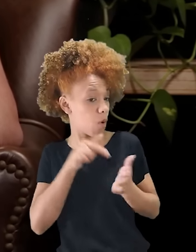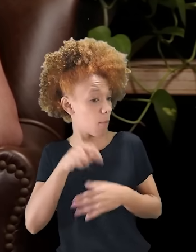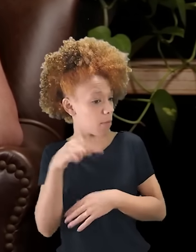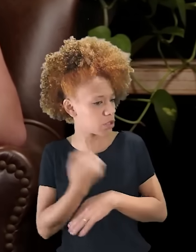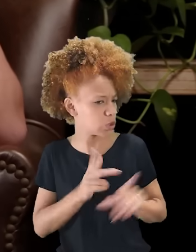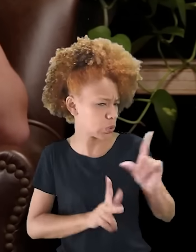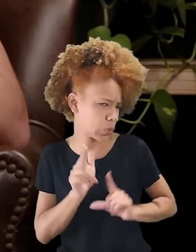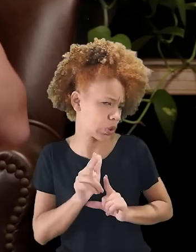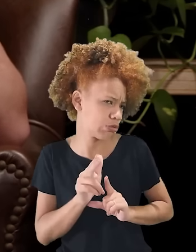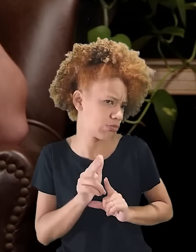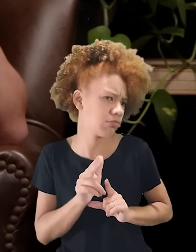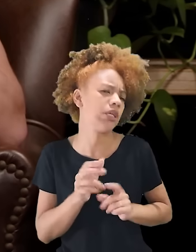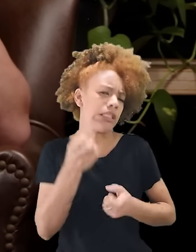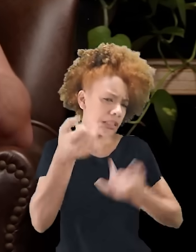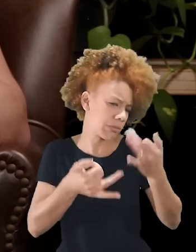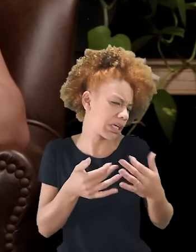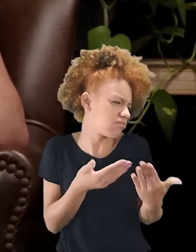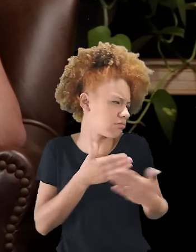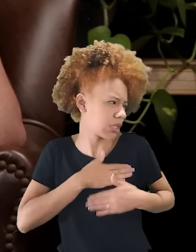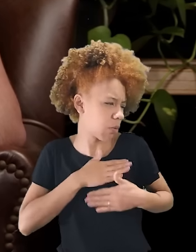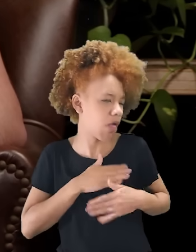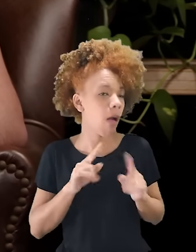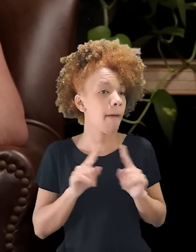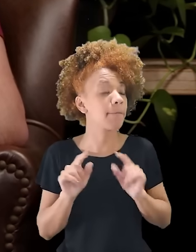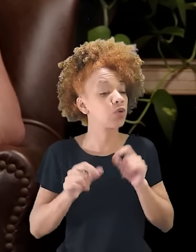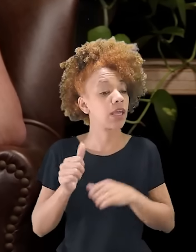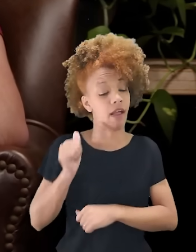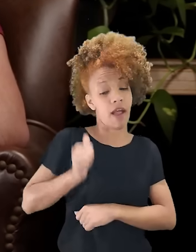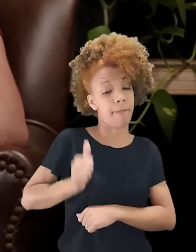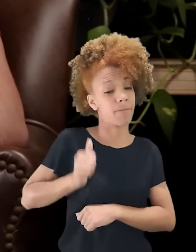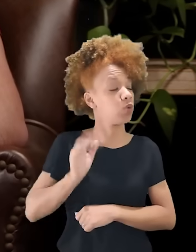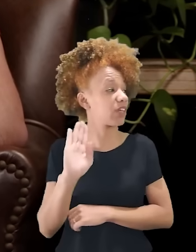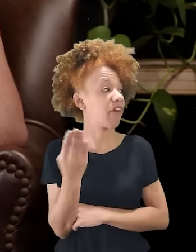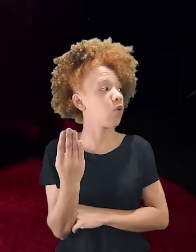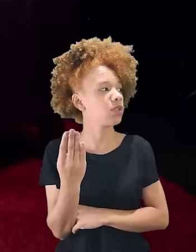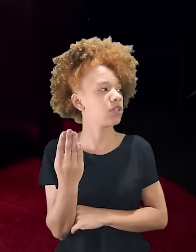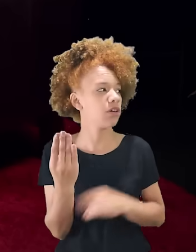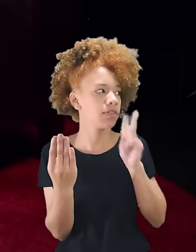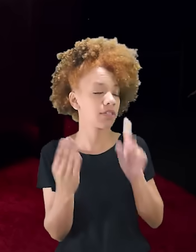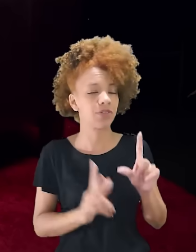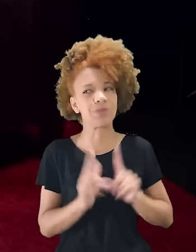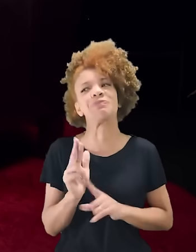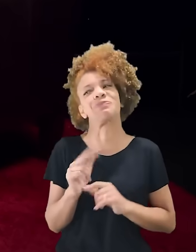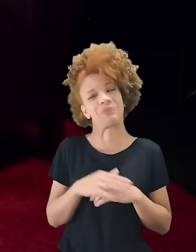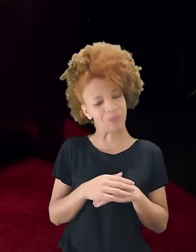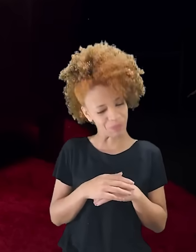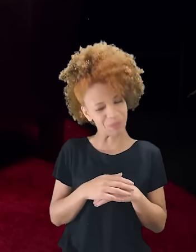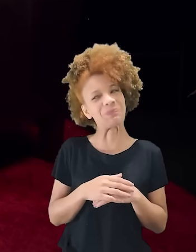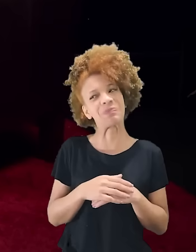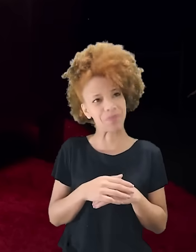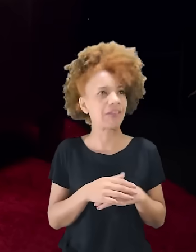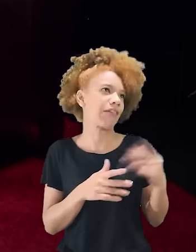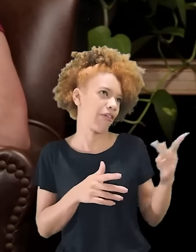uma um corte que a gente até falando de boa assim sobre a coisa da bolsa falsa Você chegou a ver esse corte aham